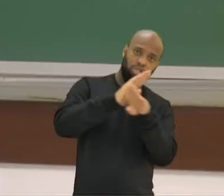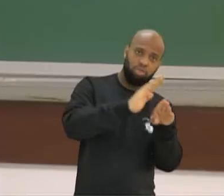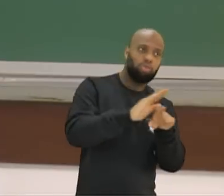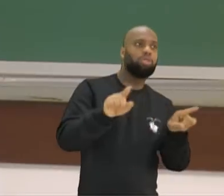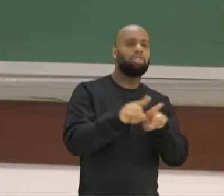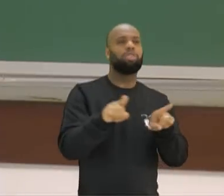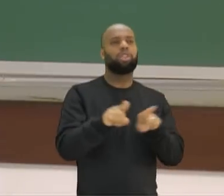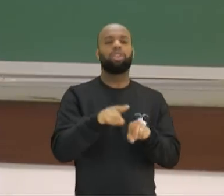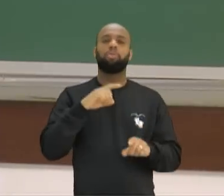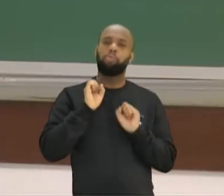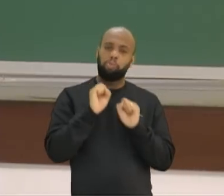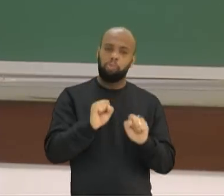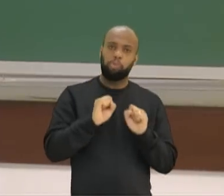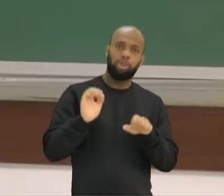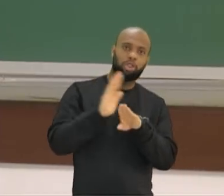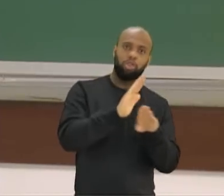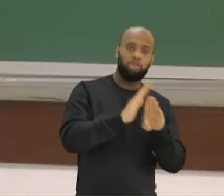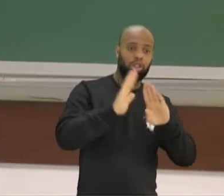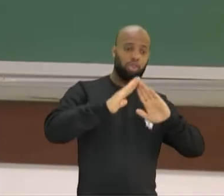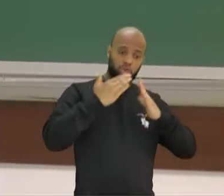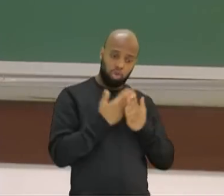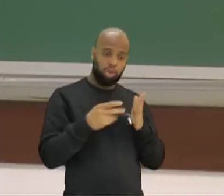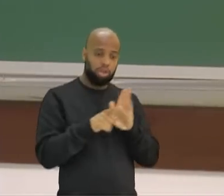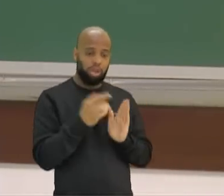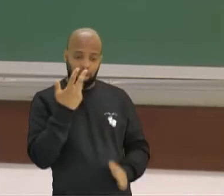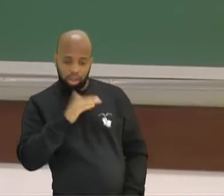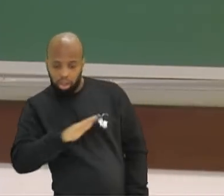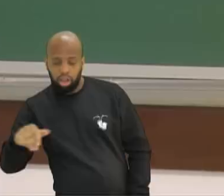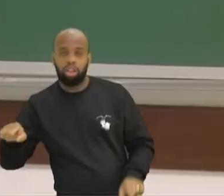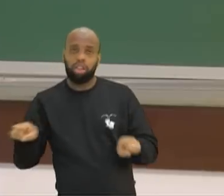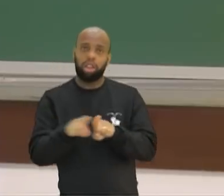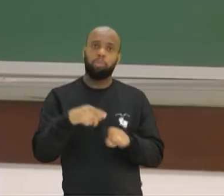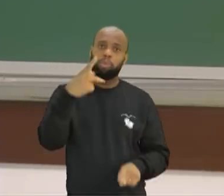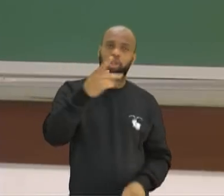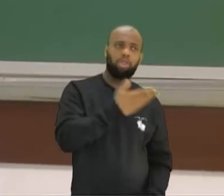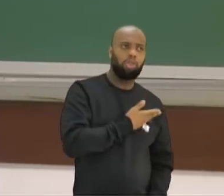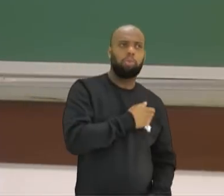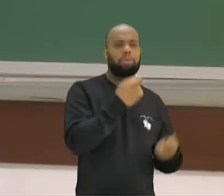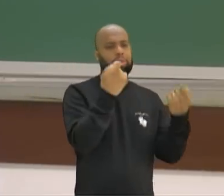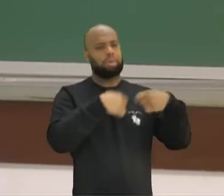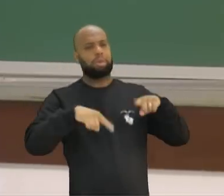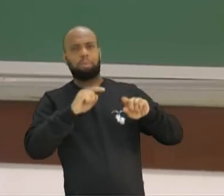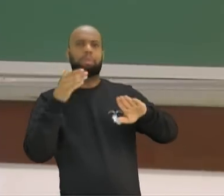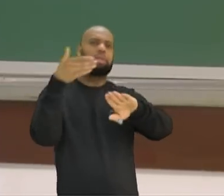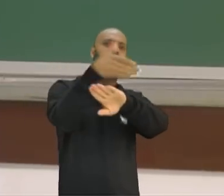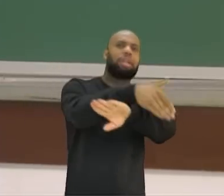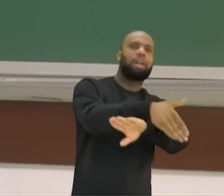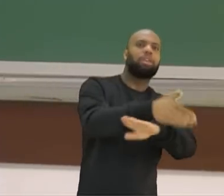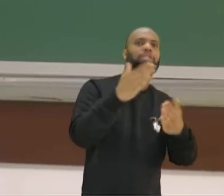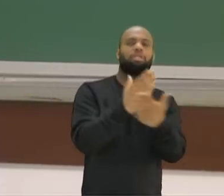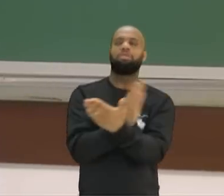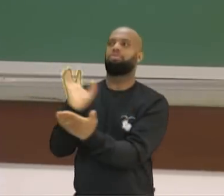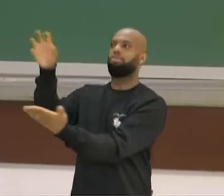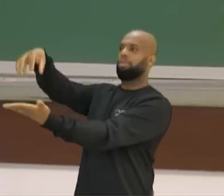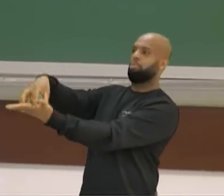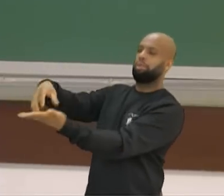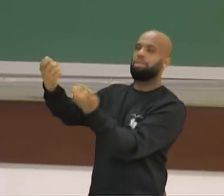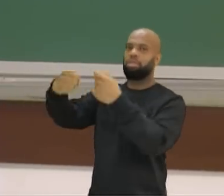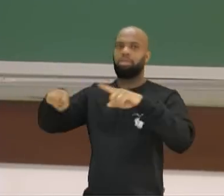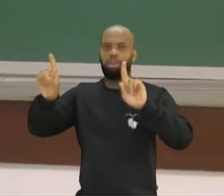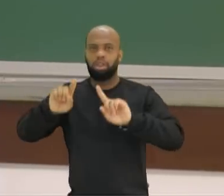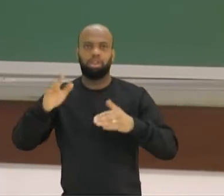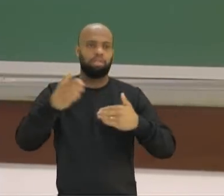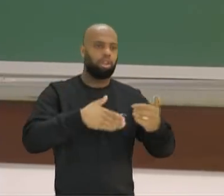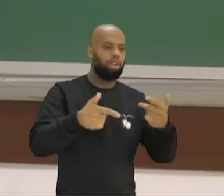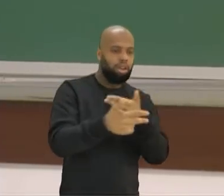ajudam, você pode ajudar em creches, você pode ajudar com seus colegas mesmo, não precisa necessariamente ir em alguma ONG, certo? Então,